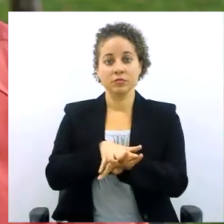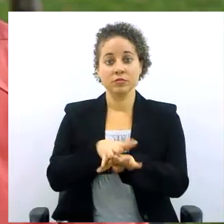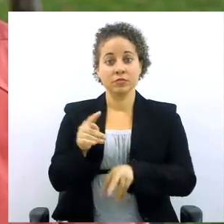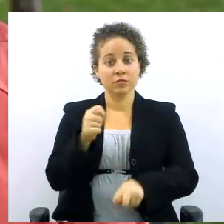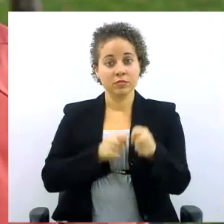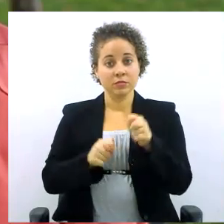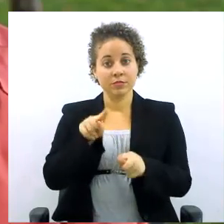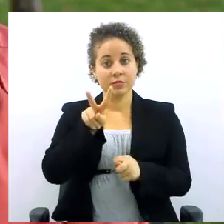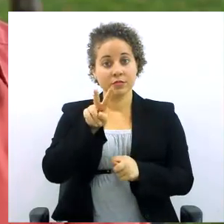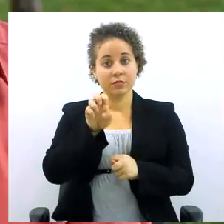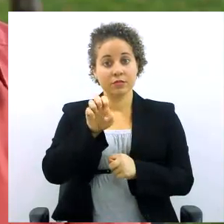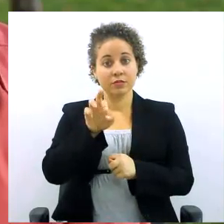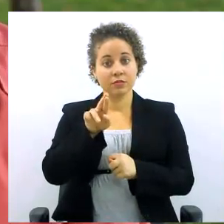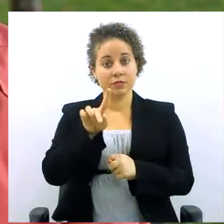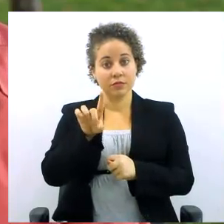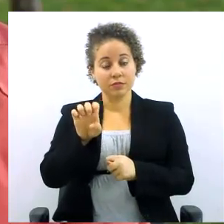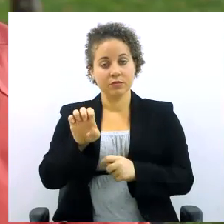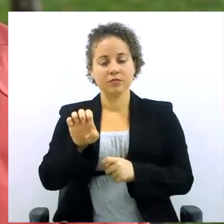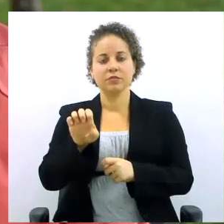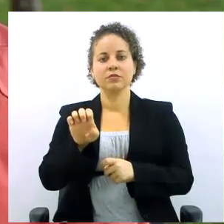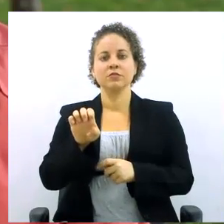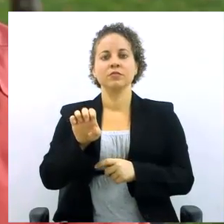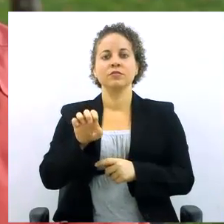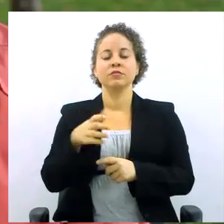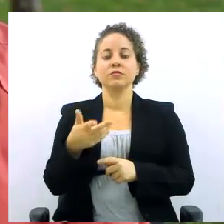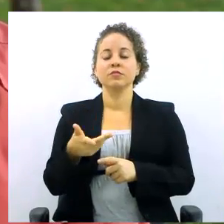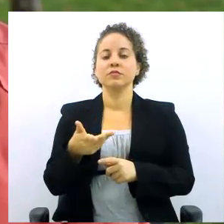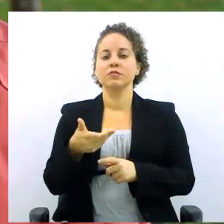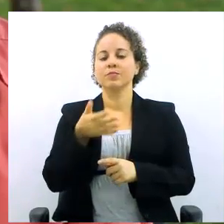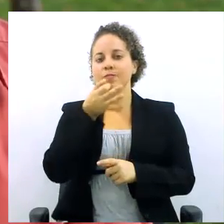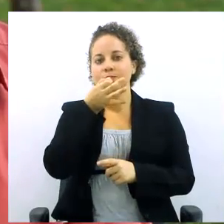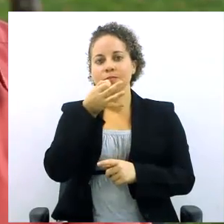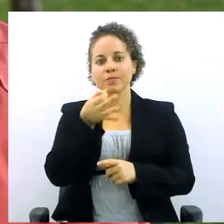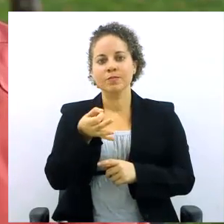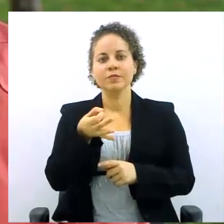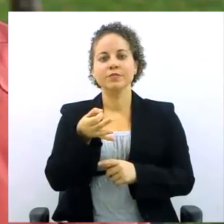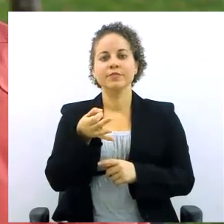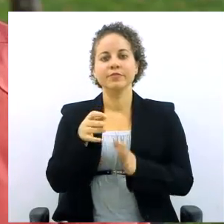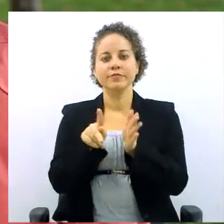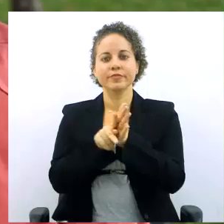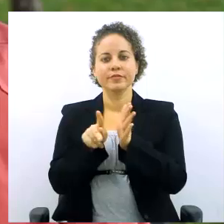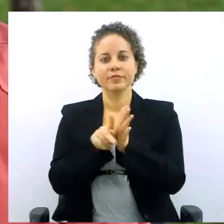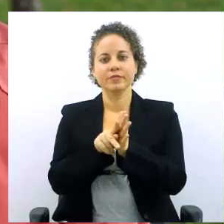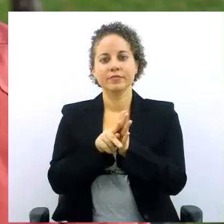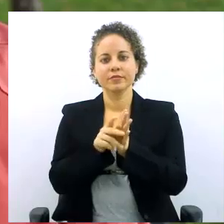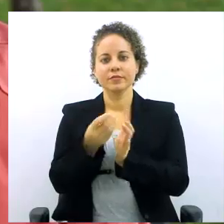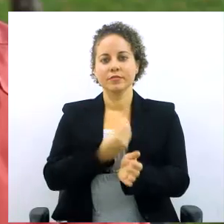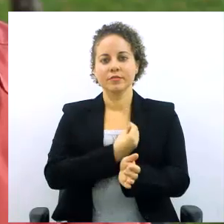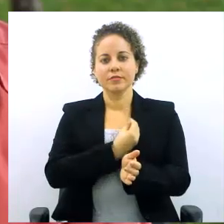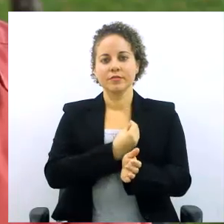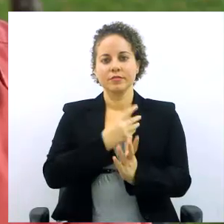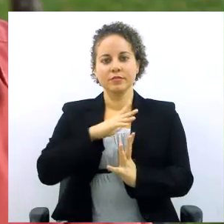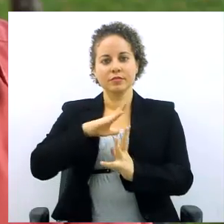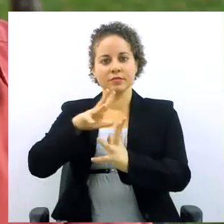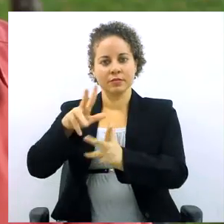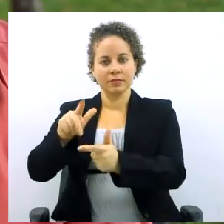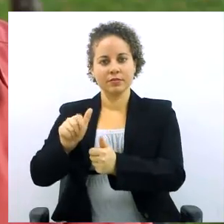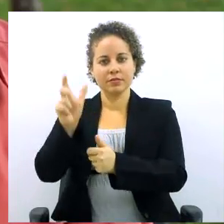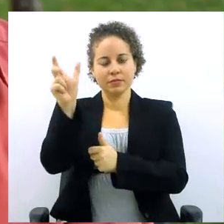verde, elas dizem respeito a aspectos da humanidade que